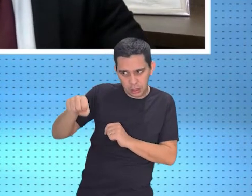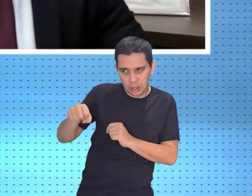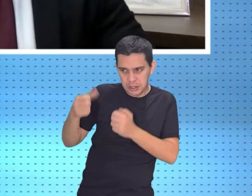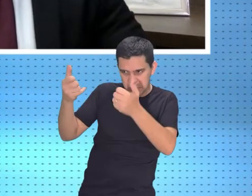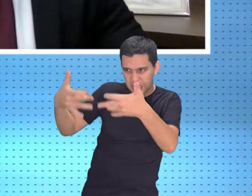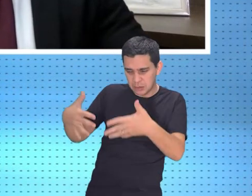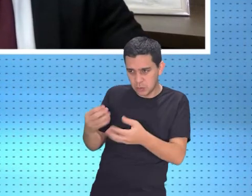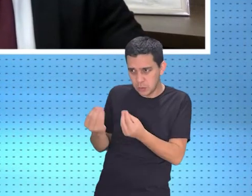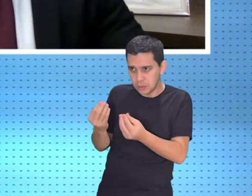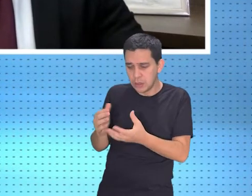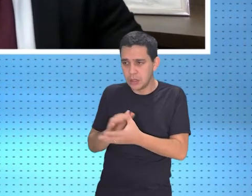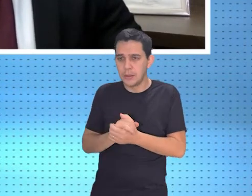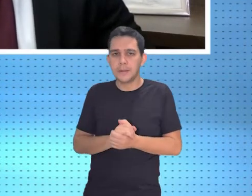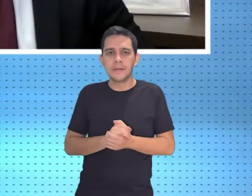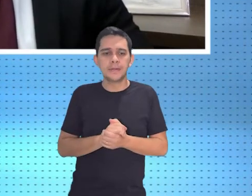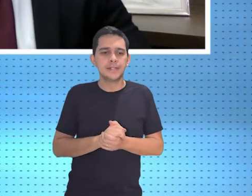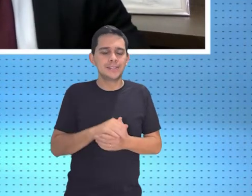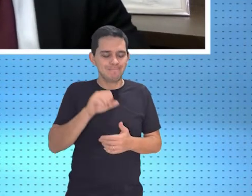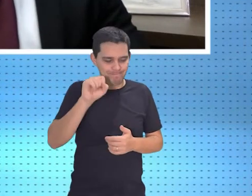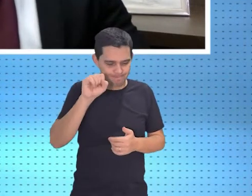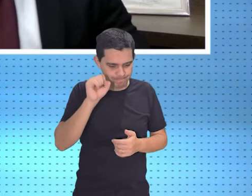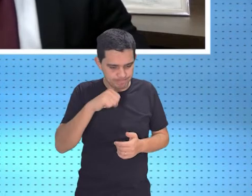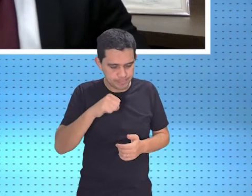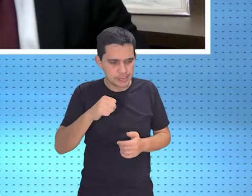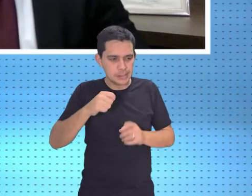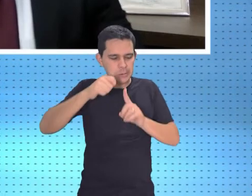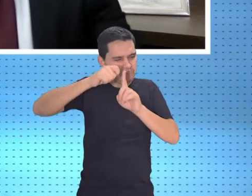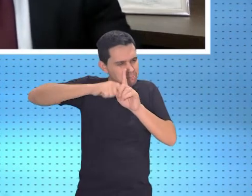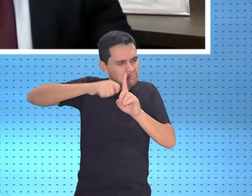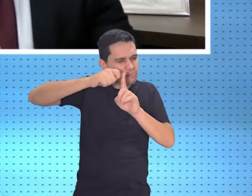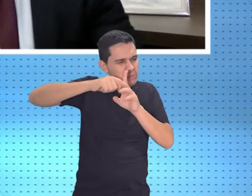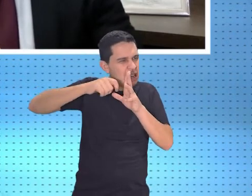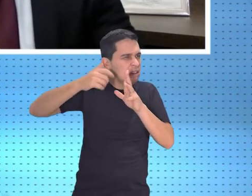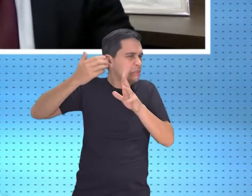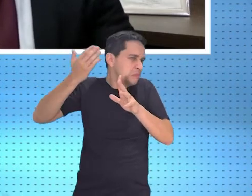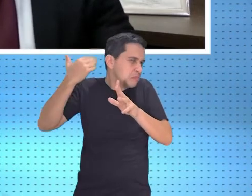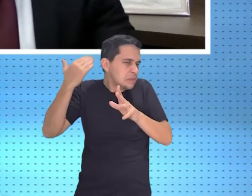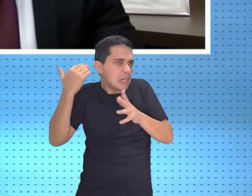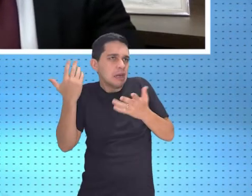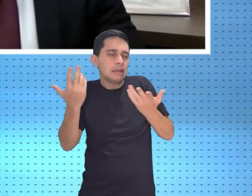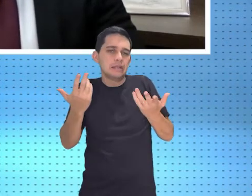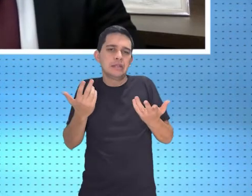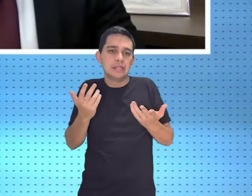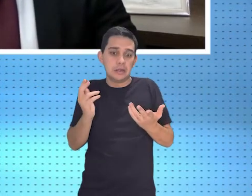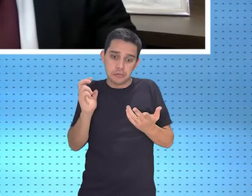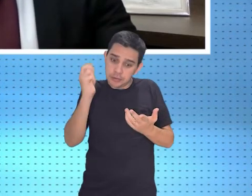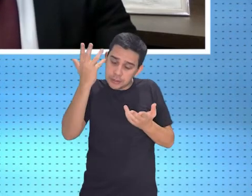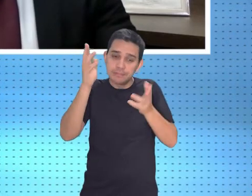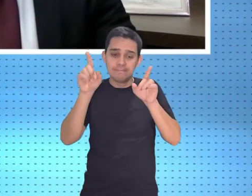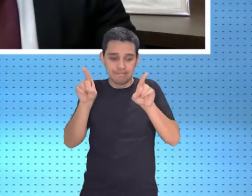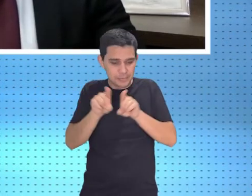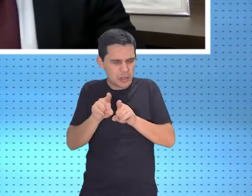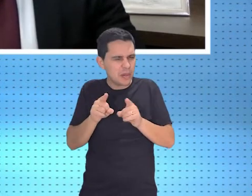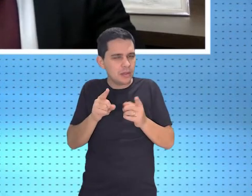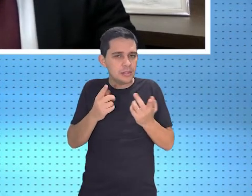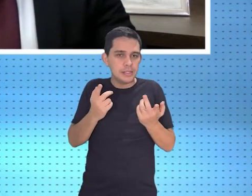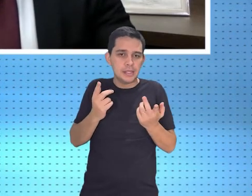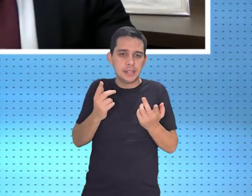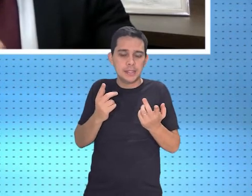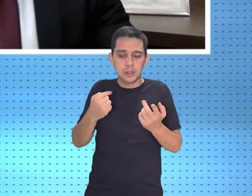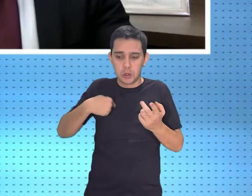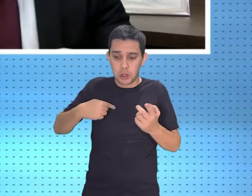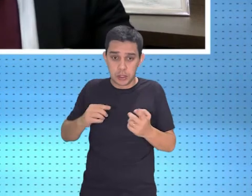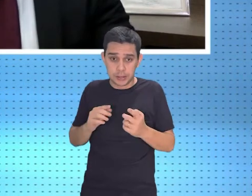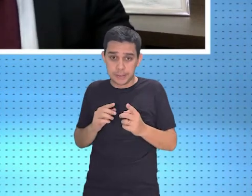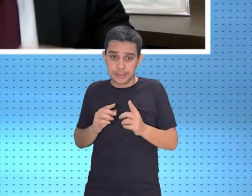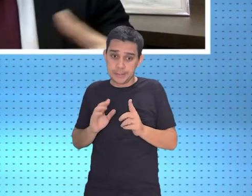Claro. Há poucos meses nós também tivemos um caso